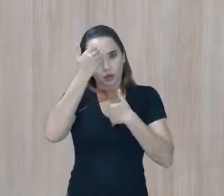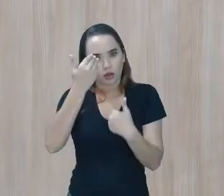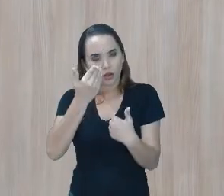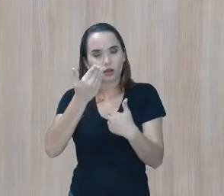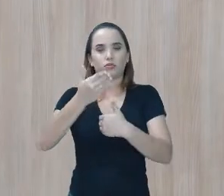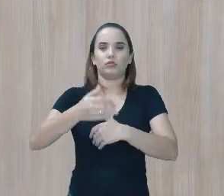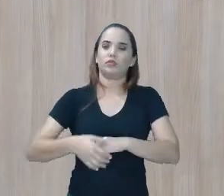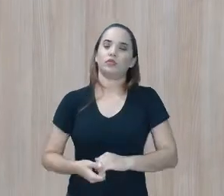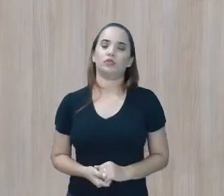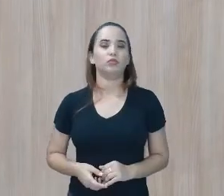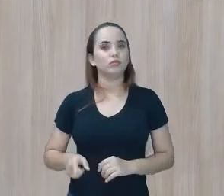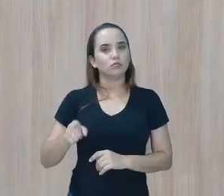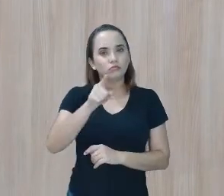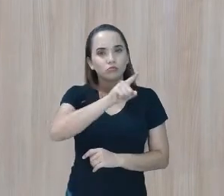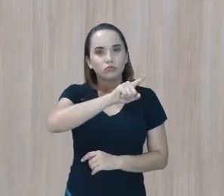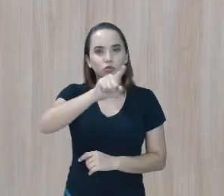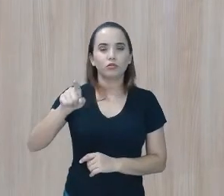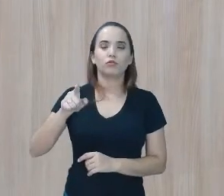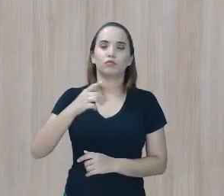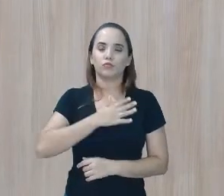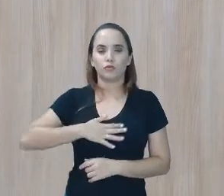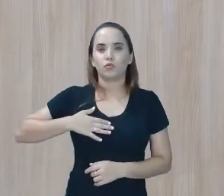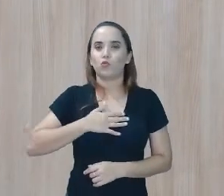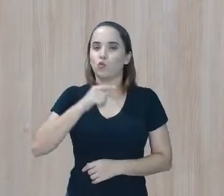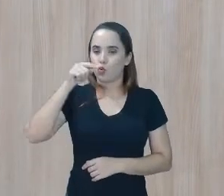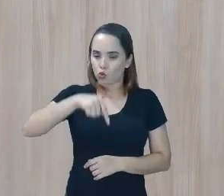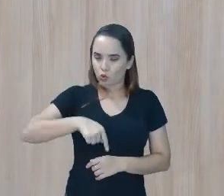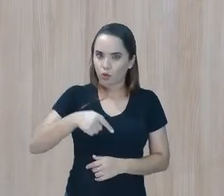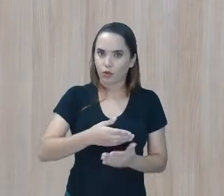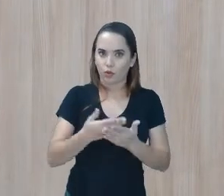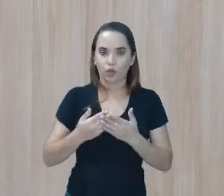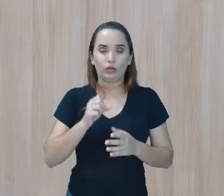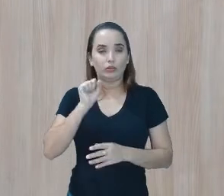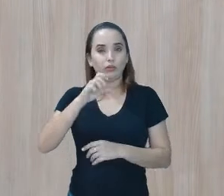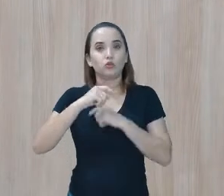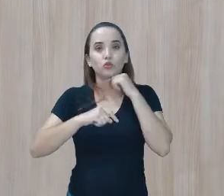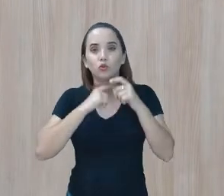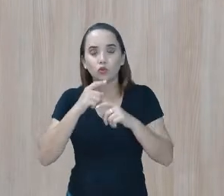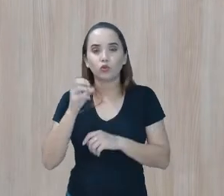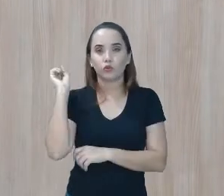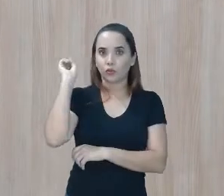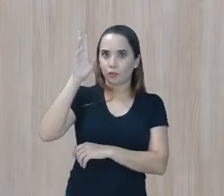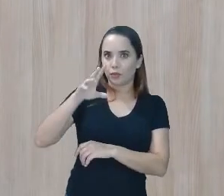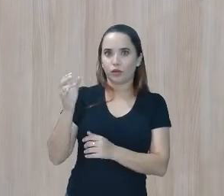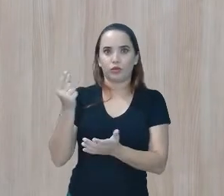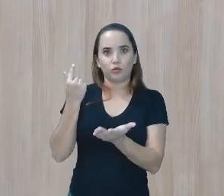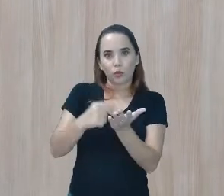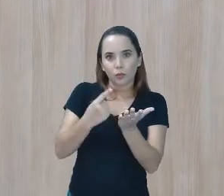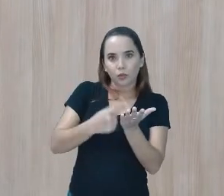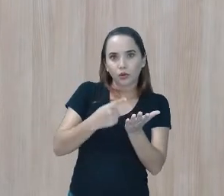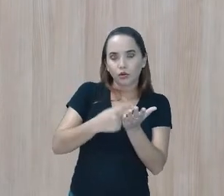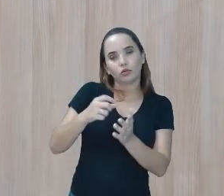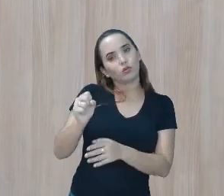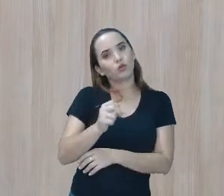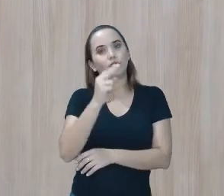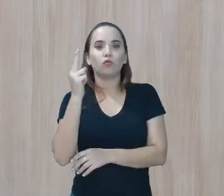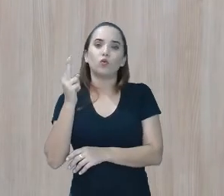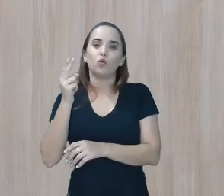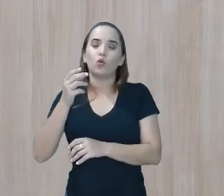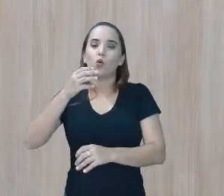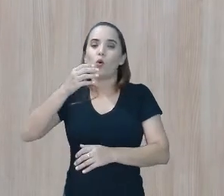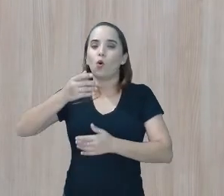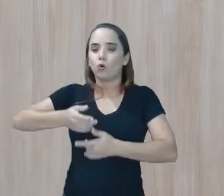agradeço muito que você tenha gostado da aula. Qualquer dúvida, manda lá ou no aplicativo ou nos